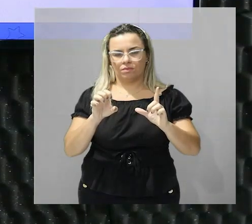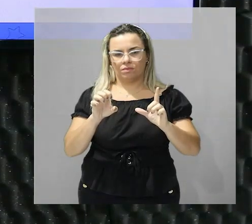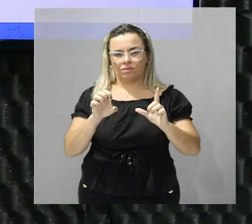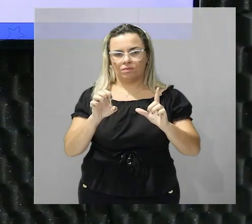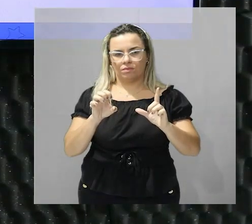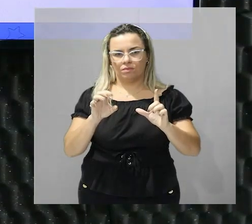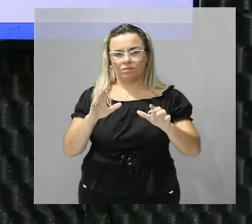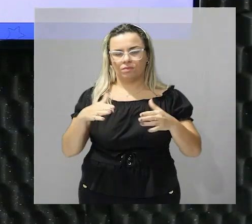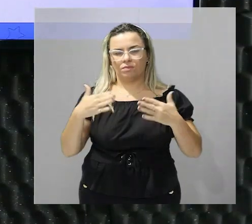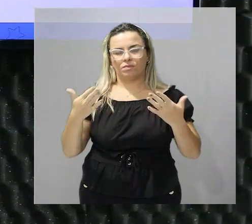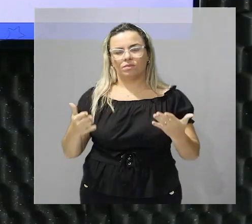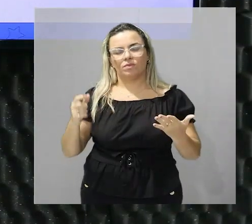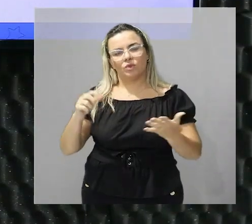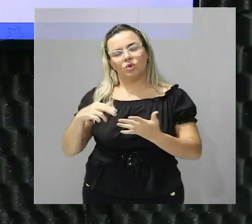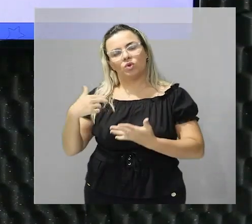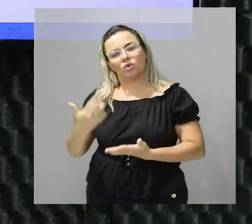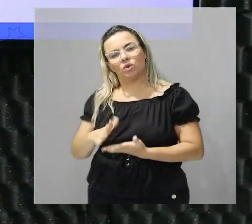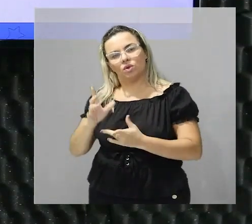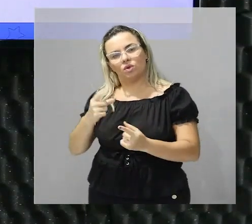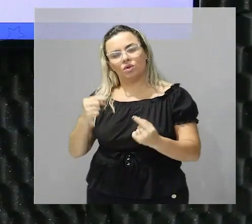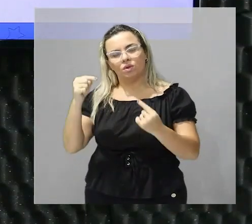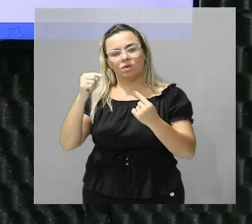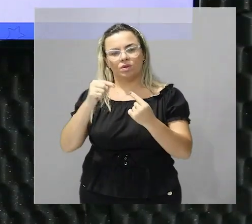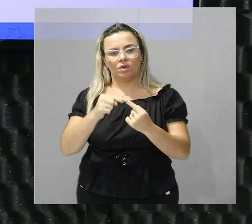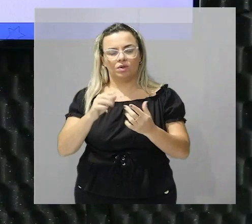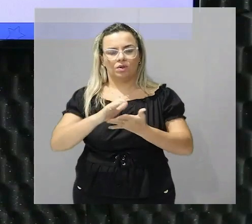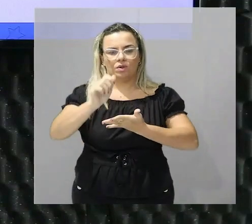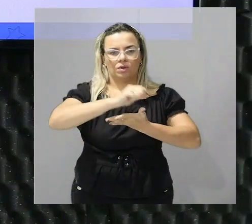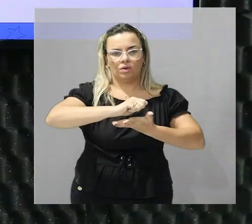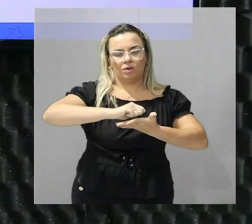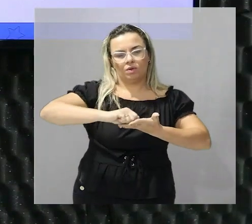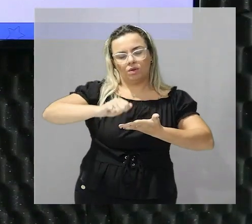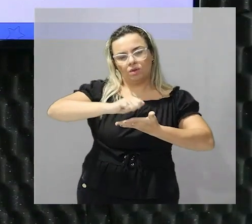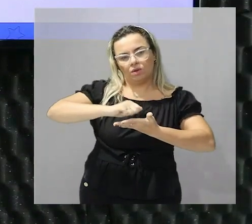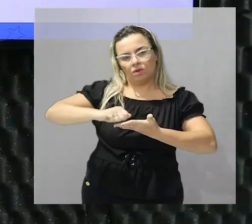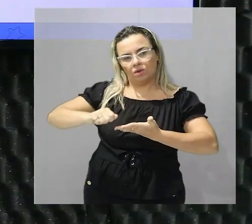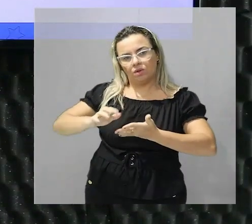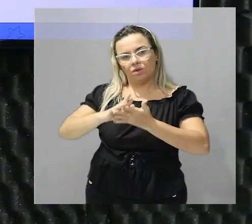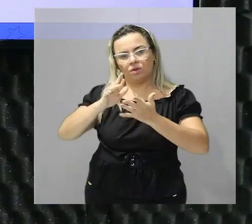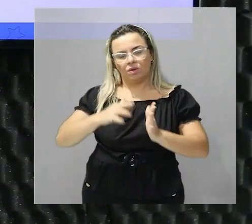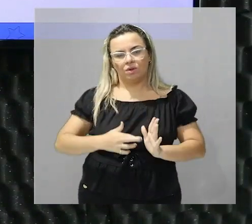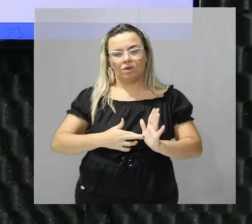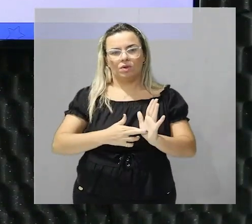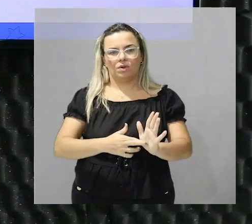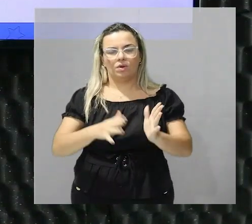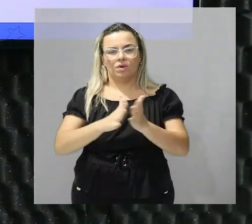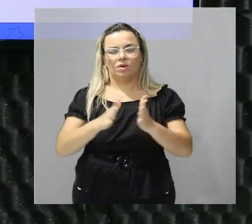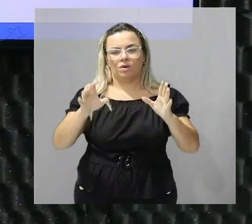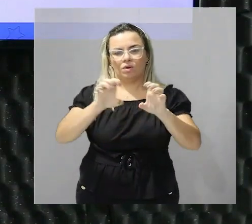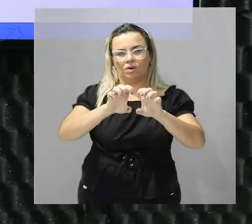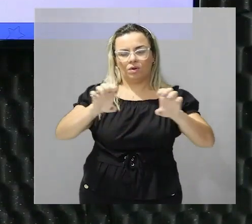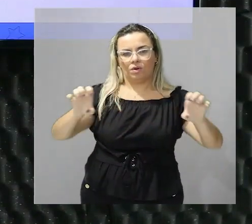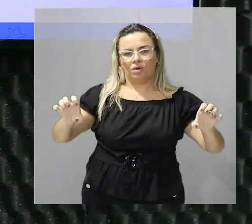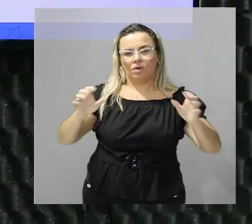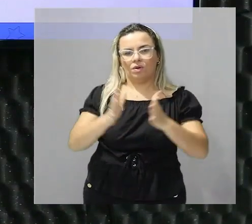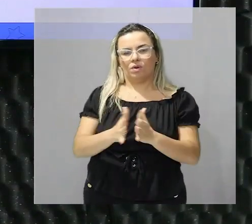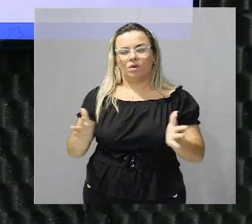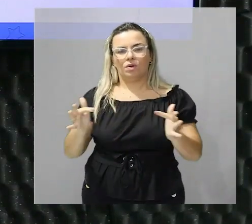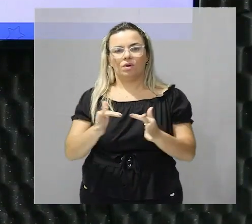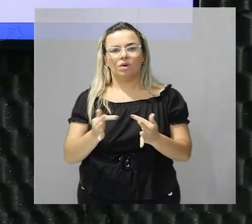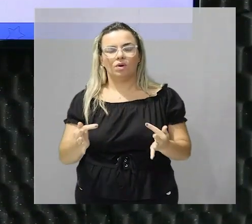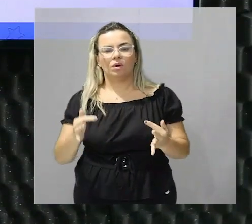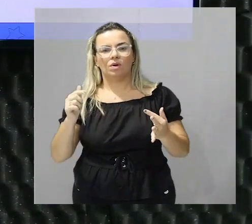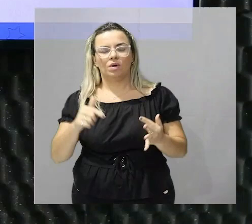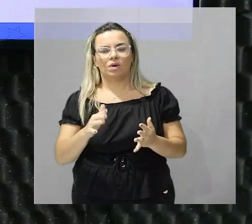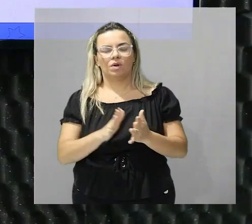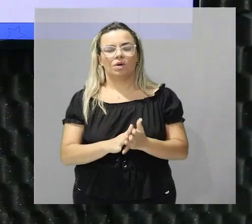isso sobre H. Então, nosso objetivo aqui é escrever uma representação, uma equação, uma função até